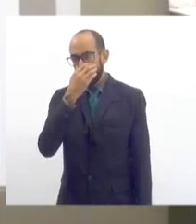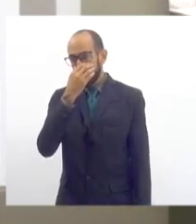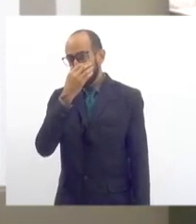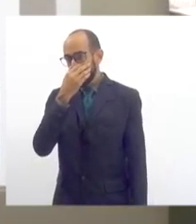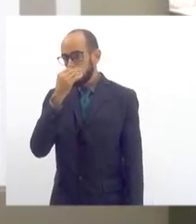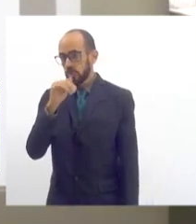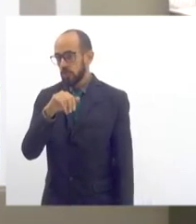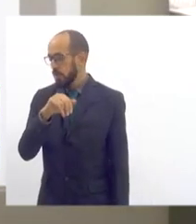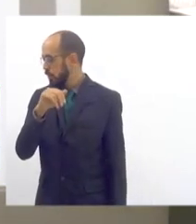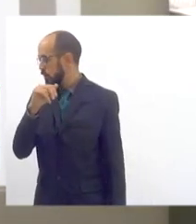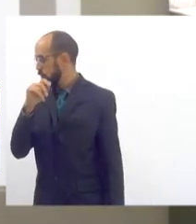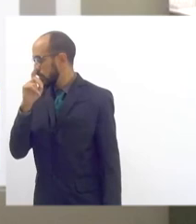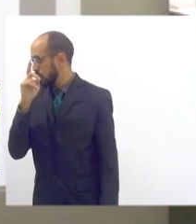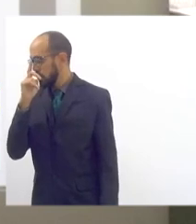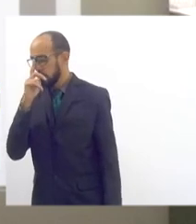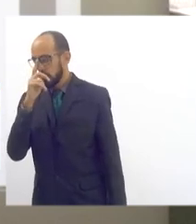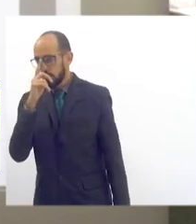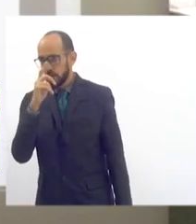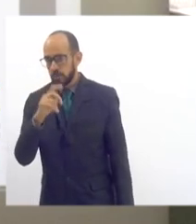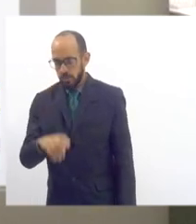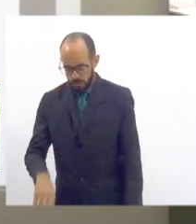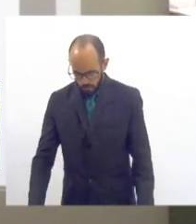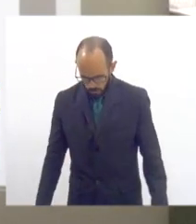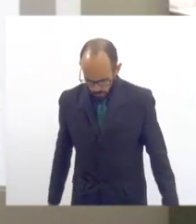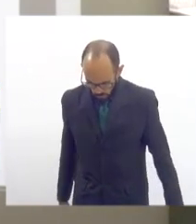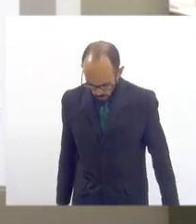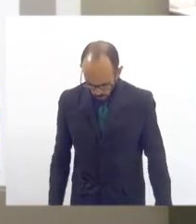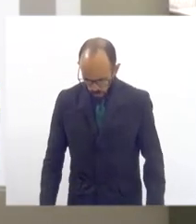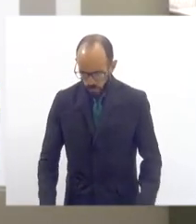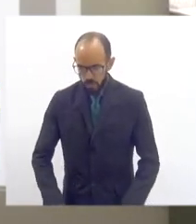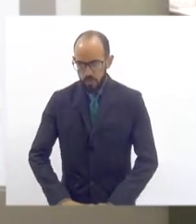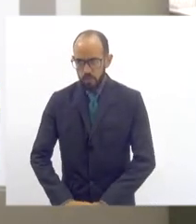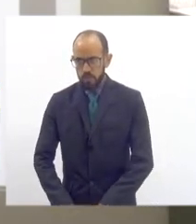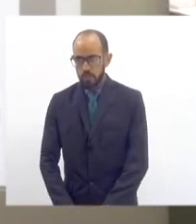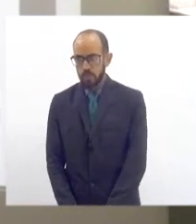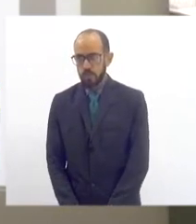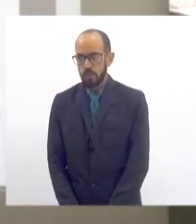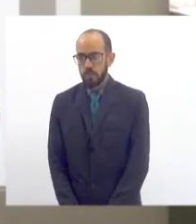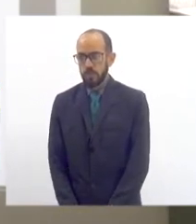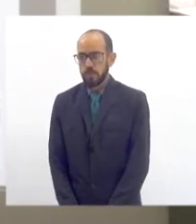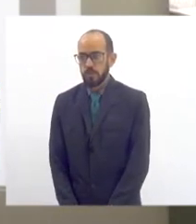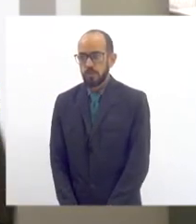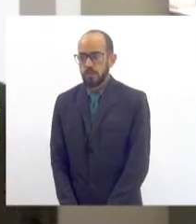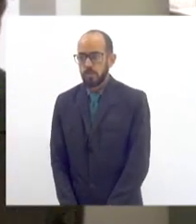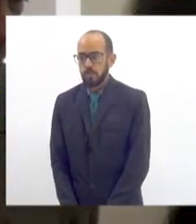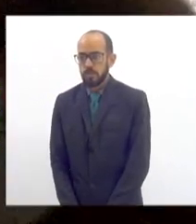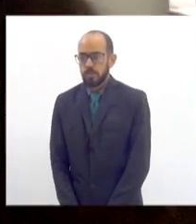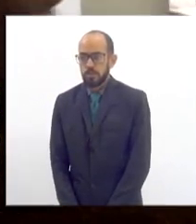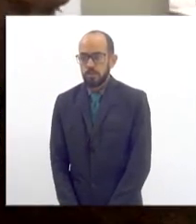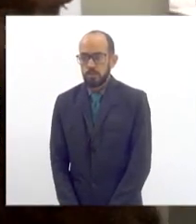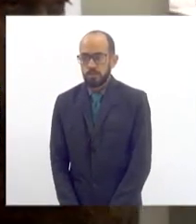Você quer levantar, Igor? E aí alguém fica aí auxiliando a apresentação? Sim. Danilo, por favor.